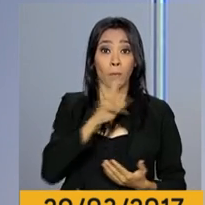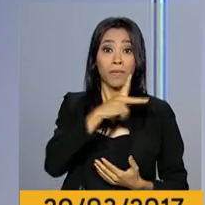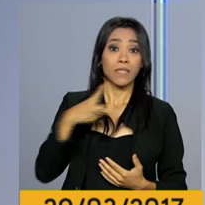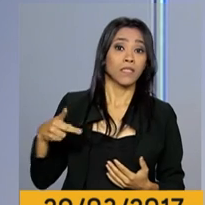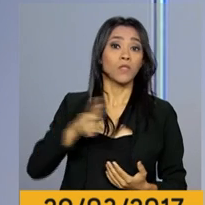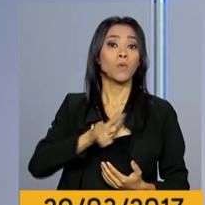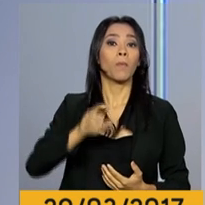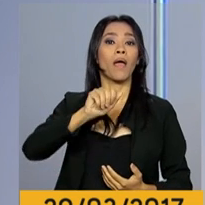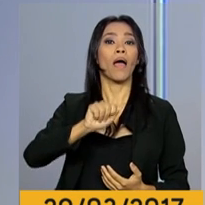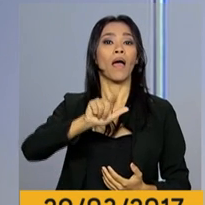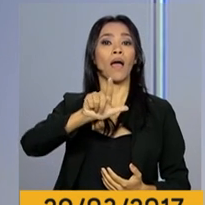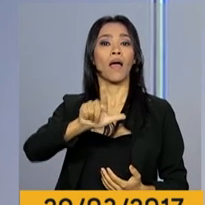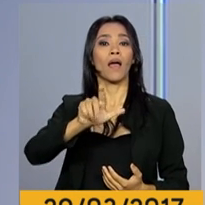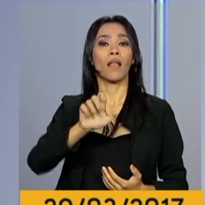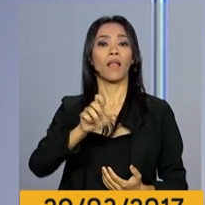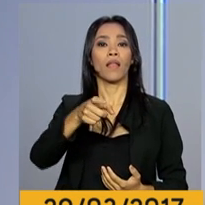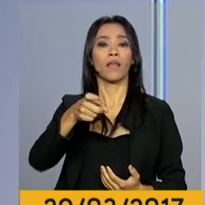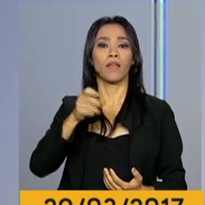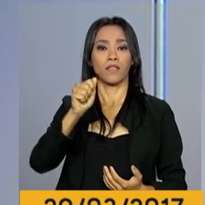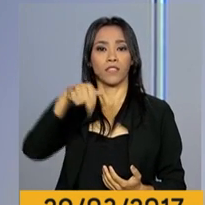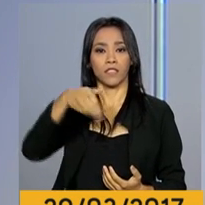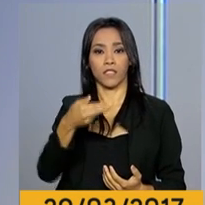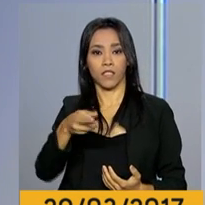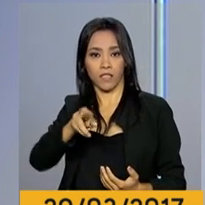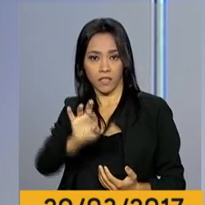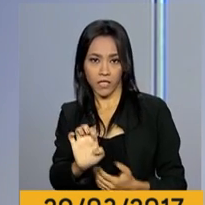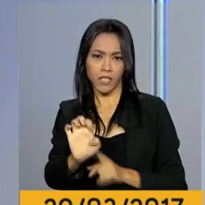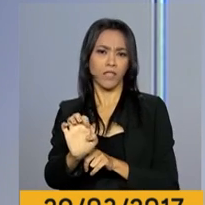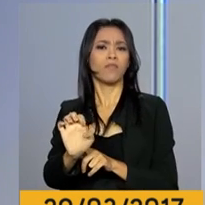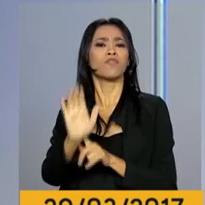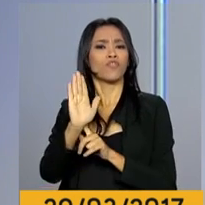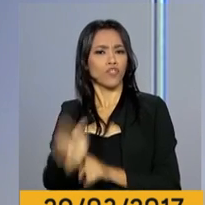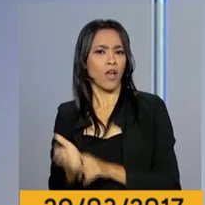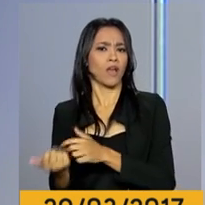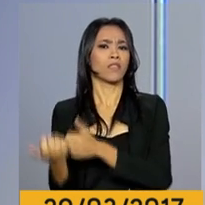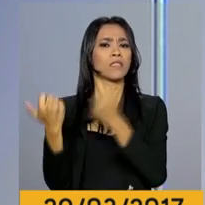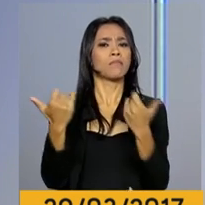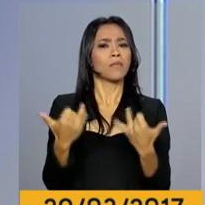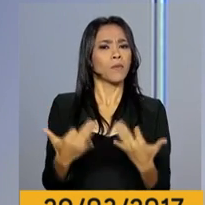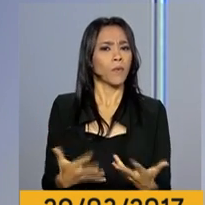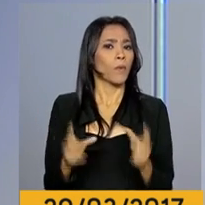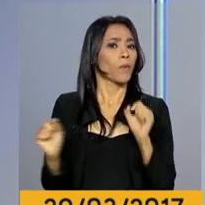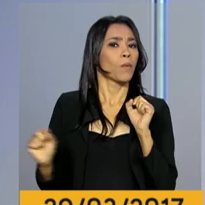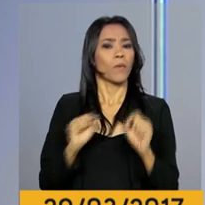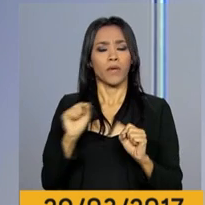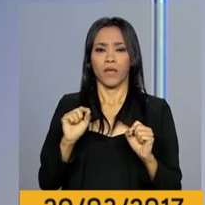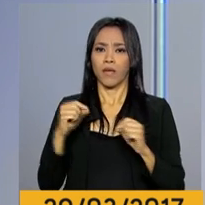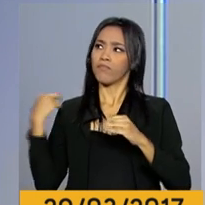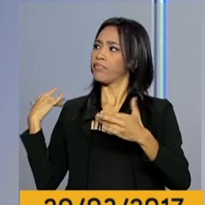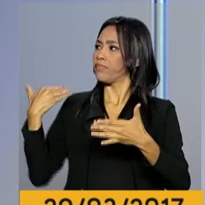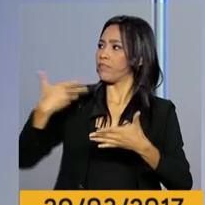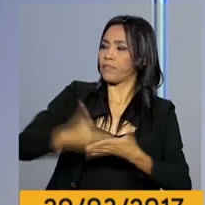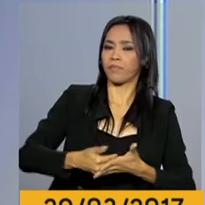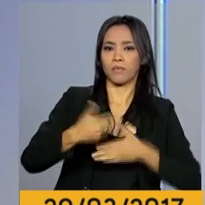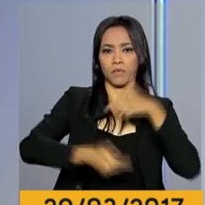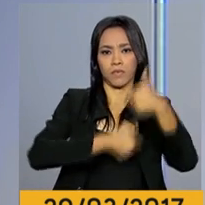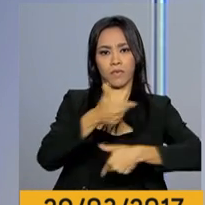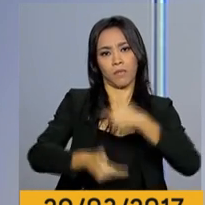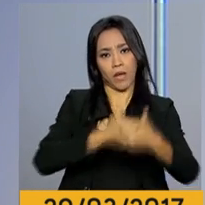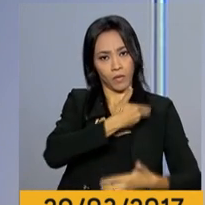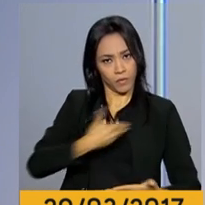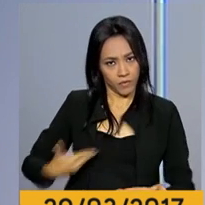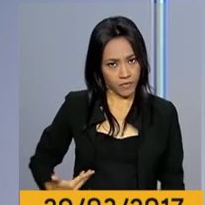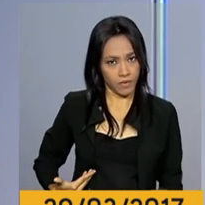e um relato daquilo que vai fazendo ao longo do tempo